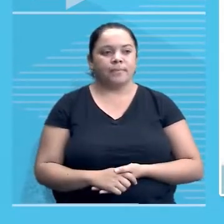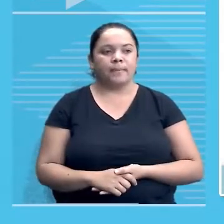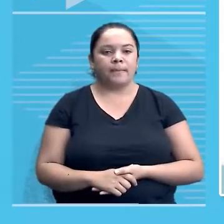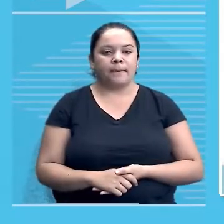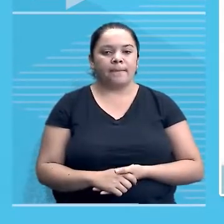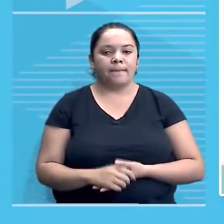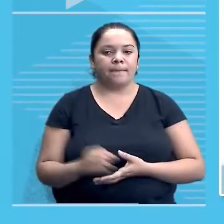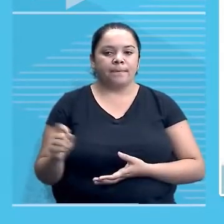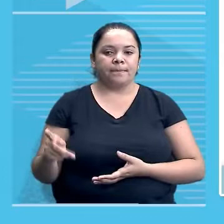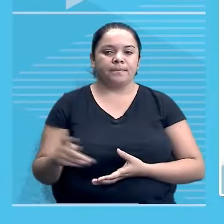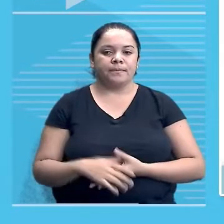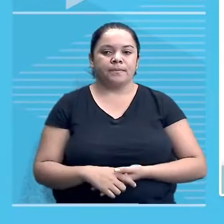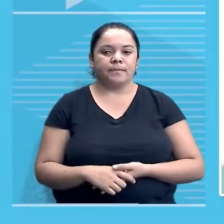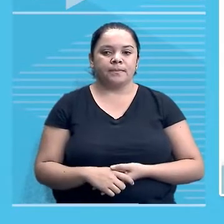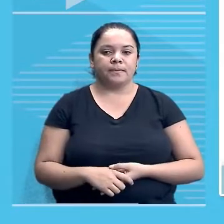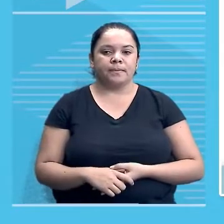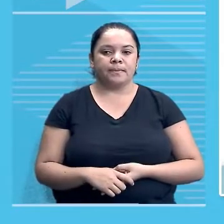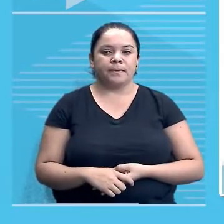Tá?